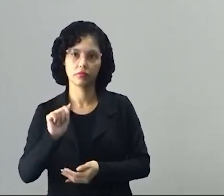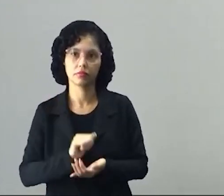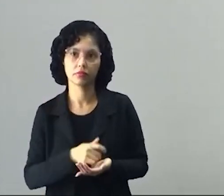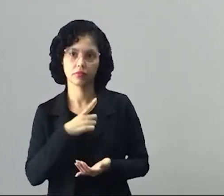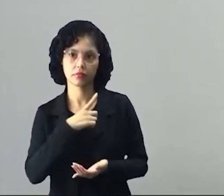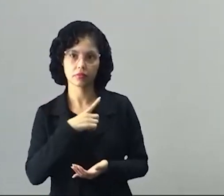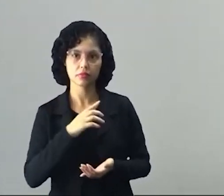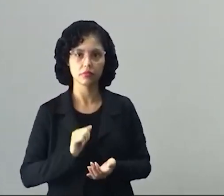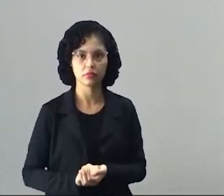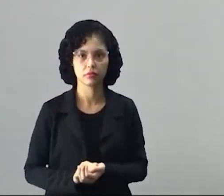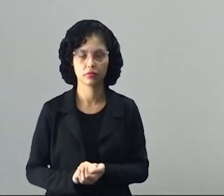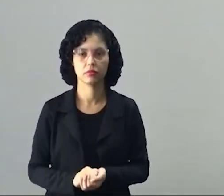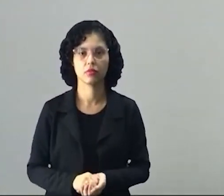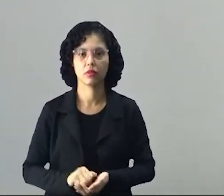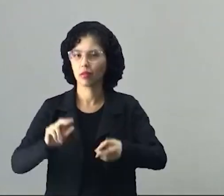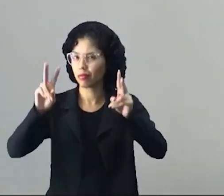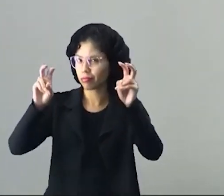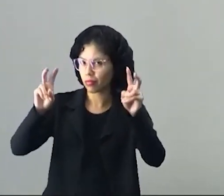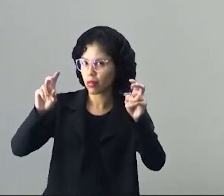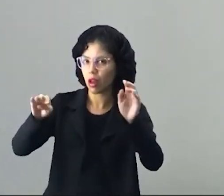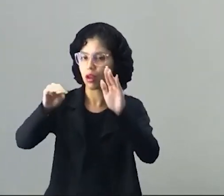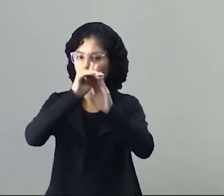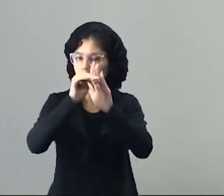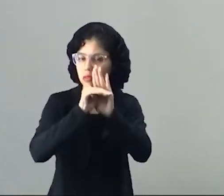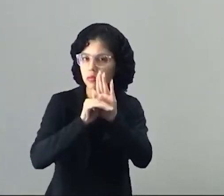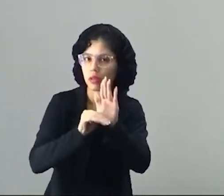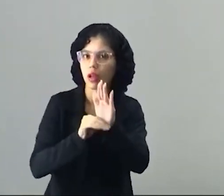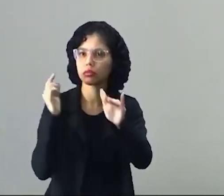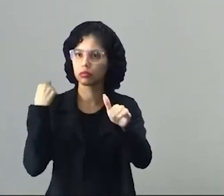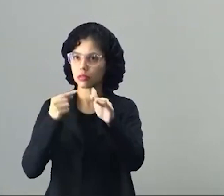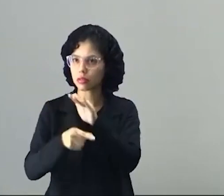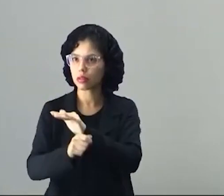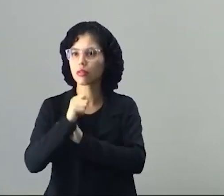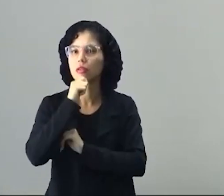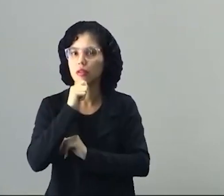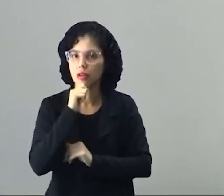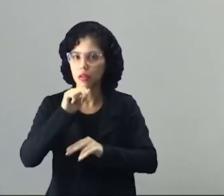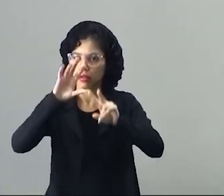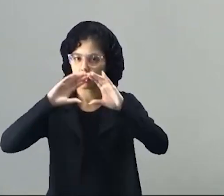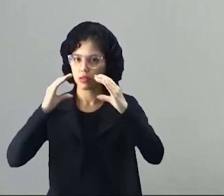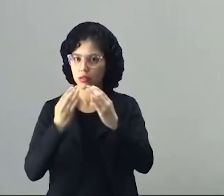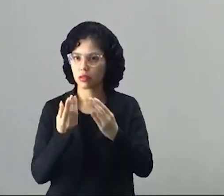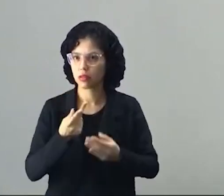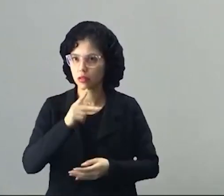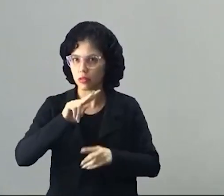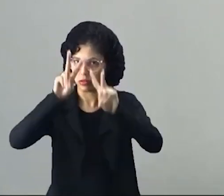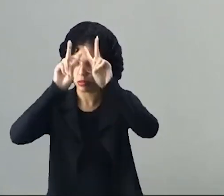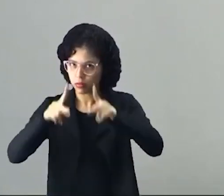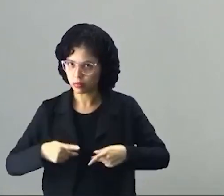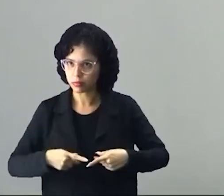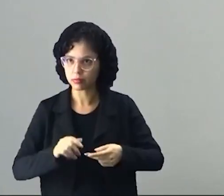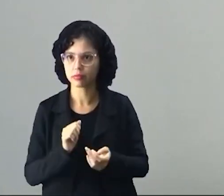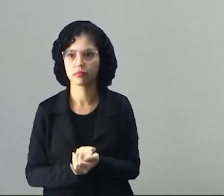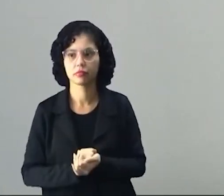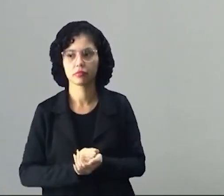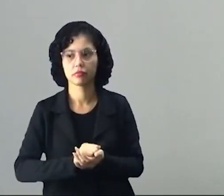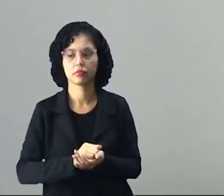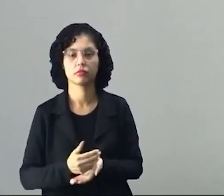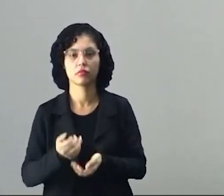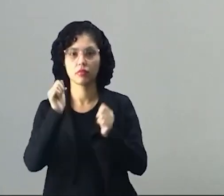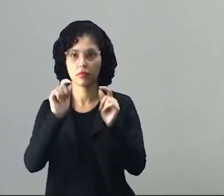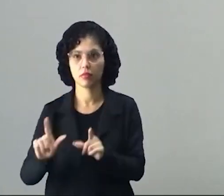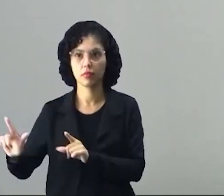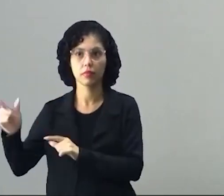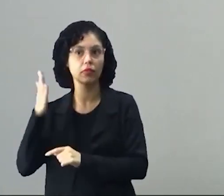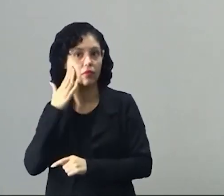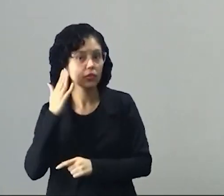existe os parâmetros para a gente classificar isso dentro, principalmente, do ser humano. Então, nesse caso, vou colocar esse slide aí,